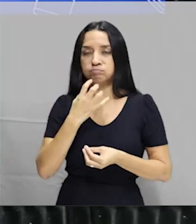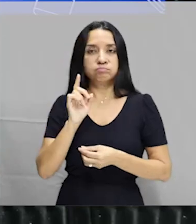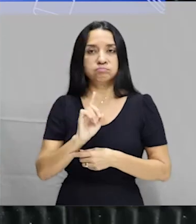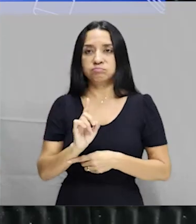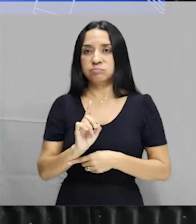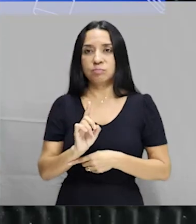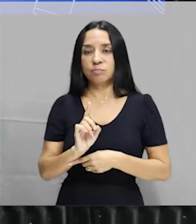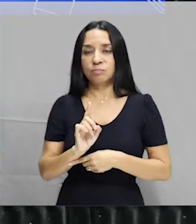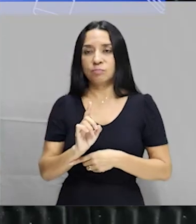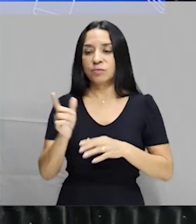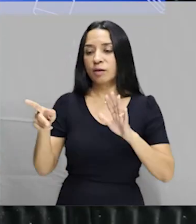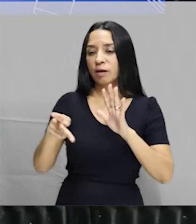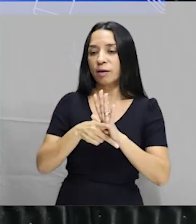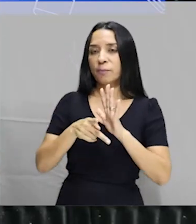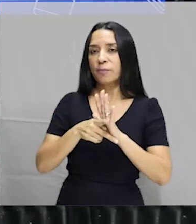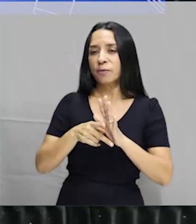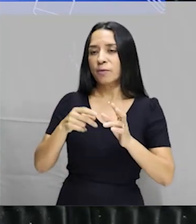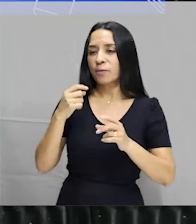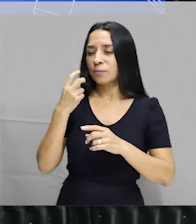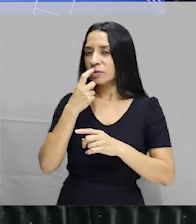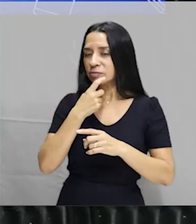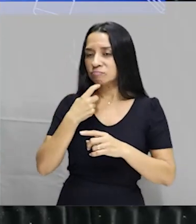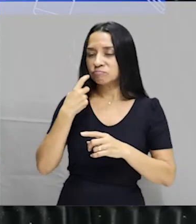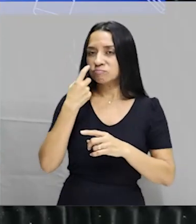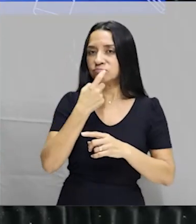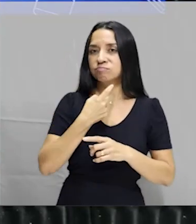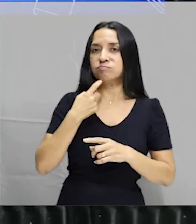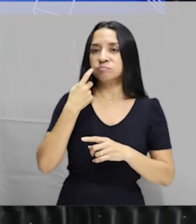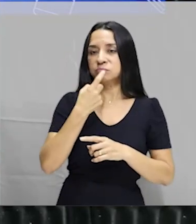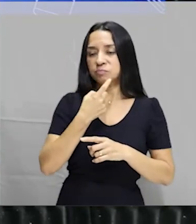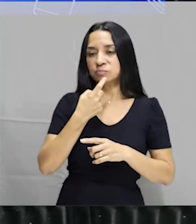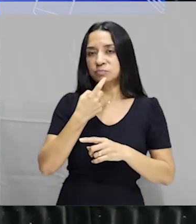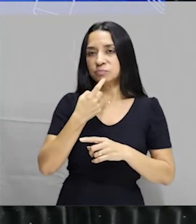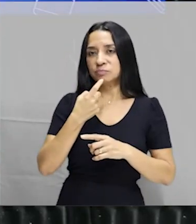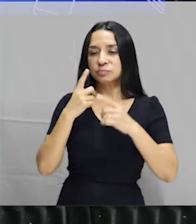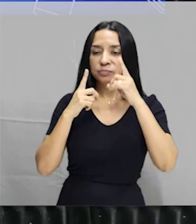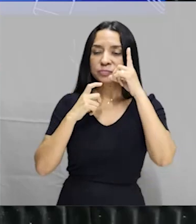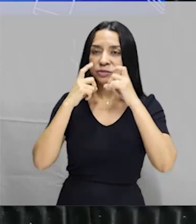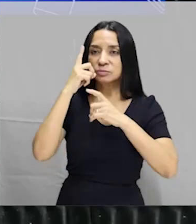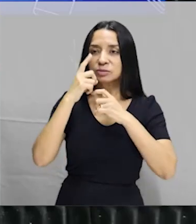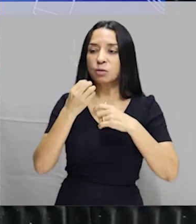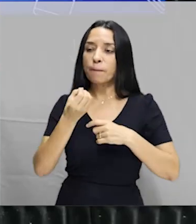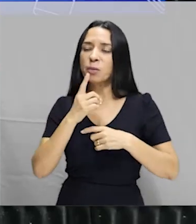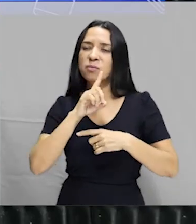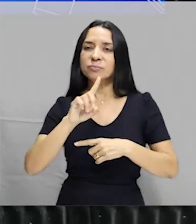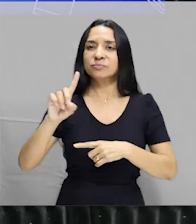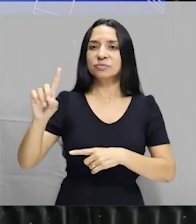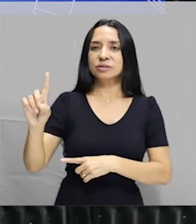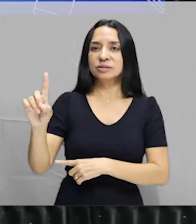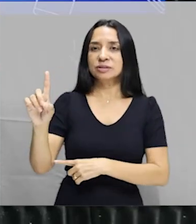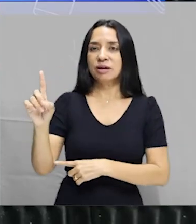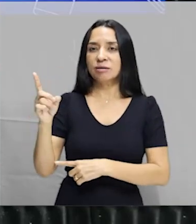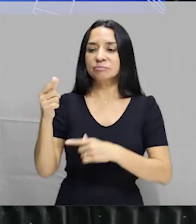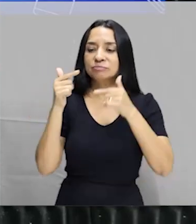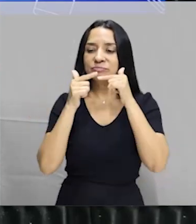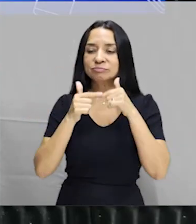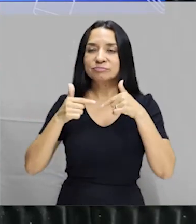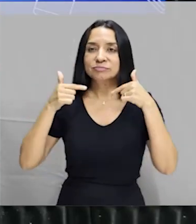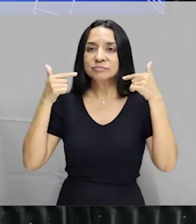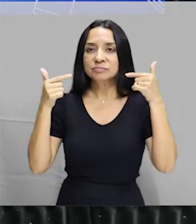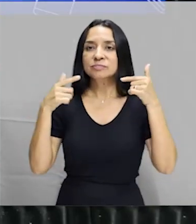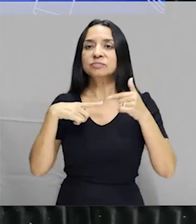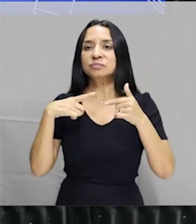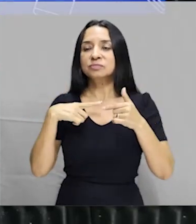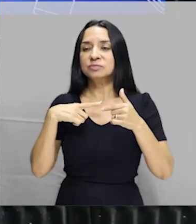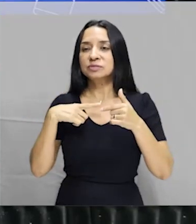dias, né? A própria entonação, a pronúncia da expressão buenos dias, buenas noches, ela tem